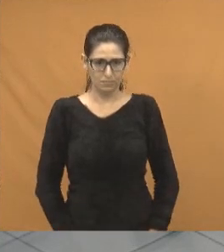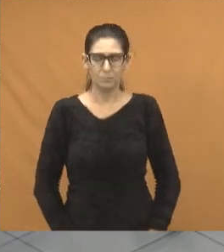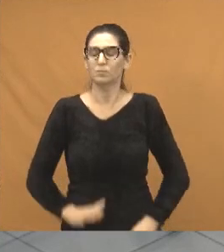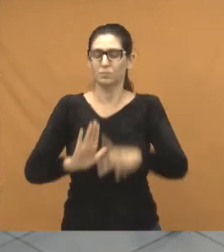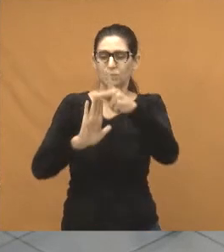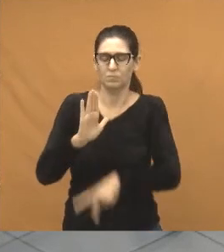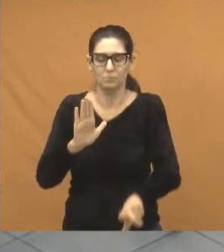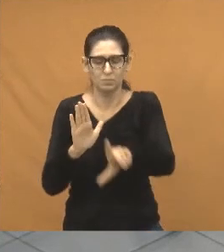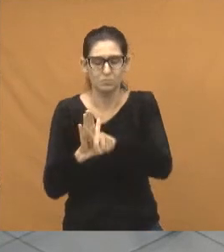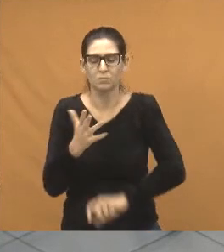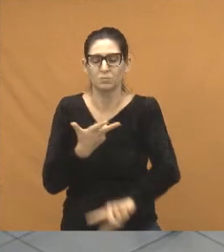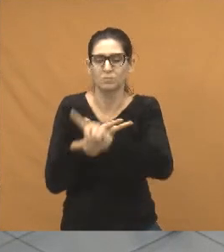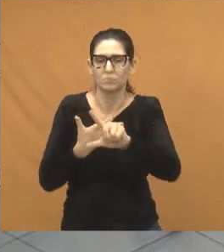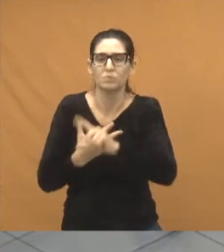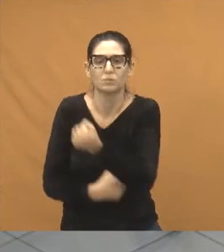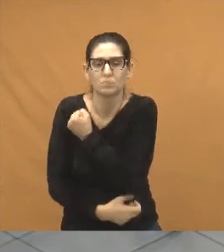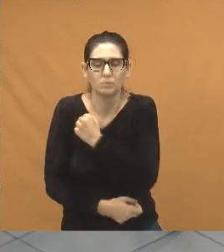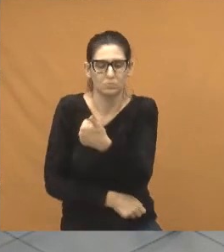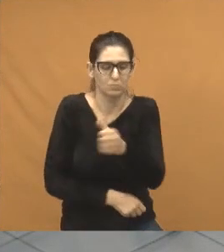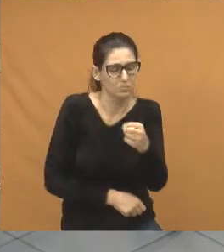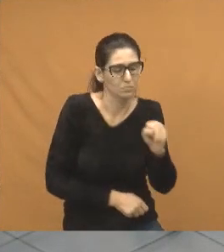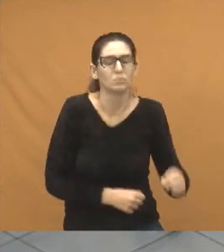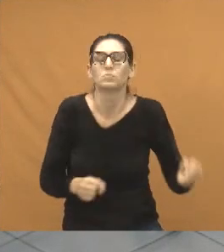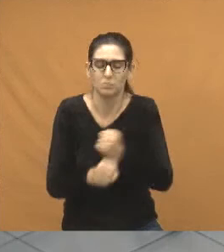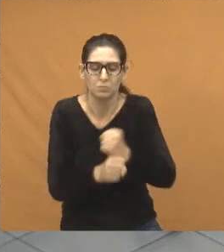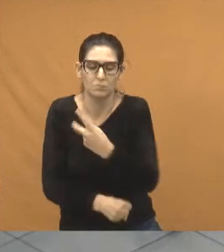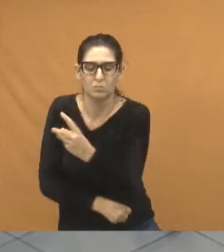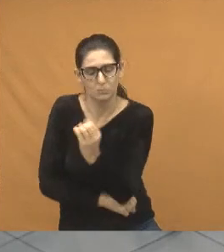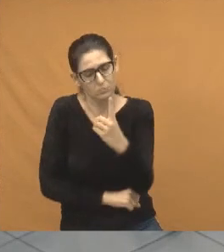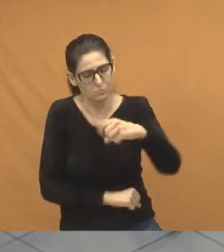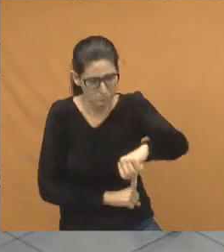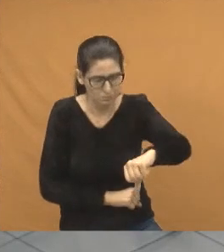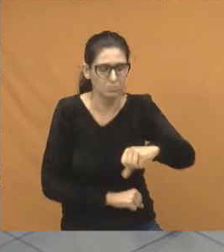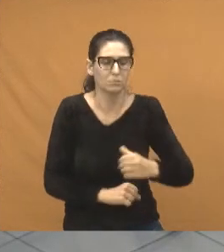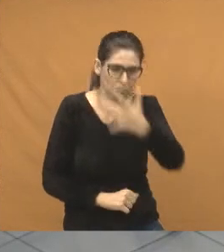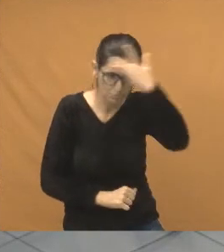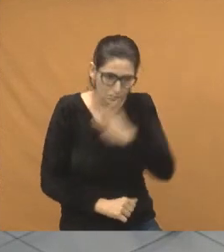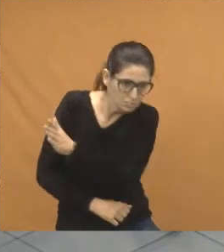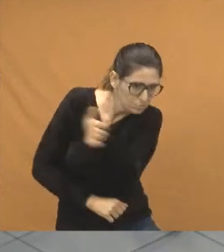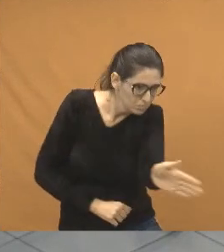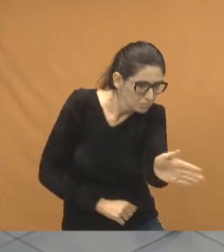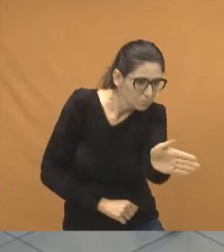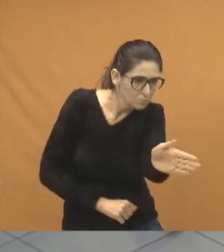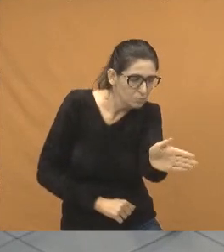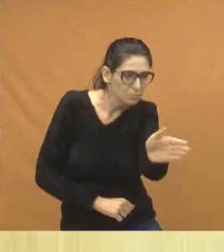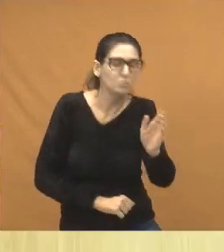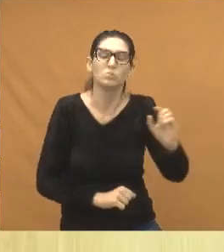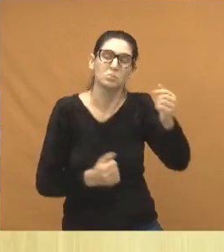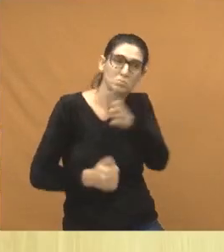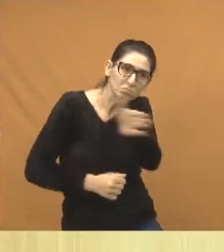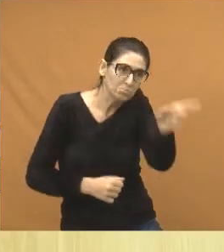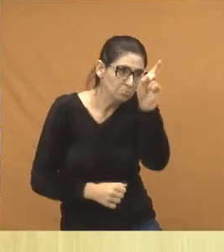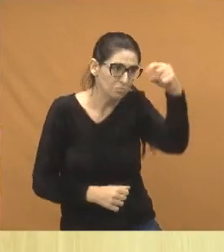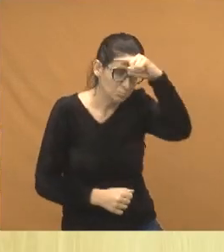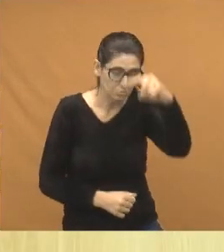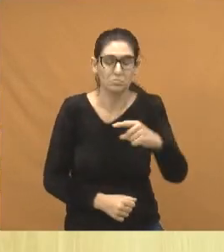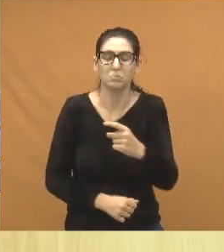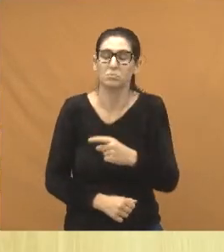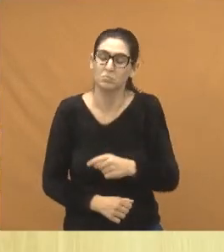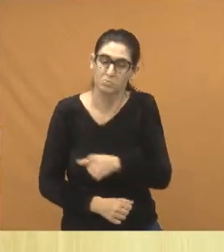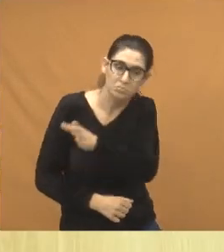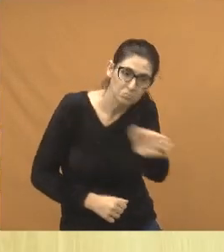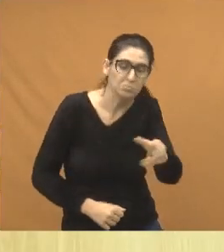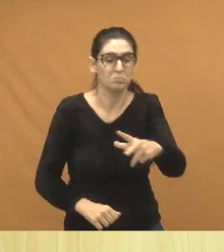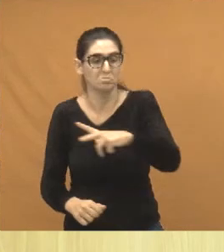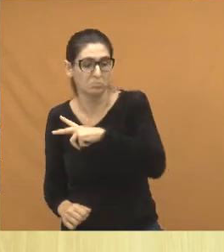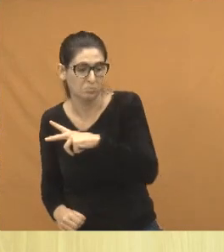Projeto de lei do Legislativo número 18/2019 dispõe sobre atendimento prioritário em órgãos públicos e estabelecimento privado